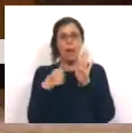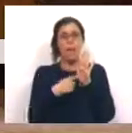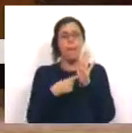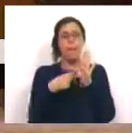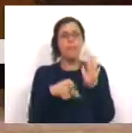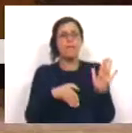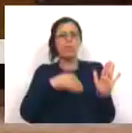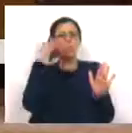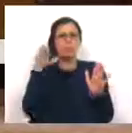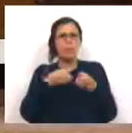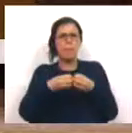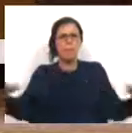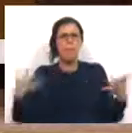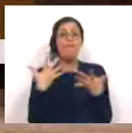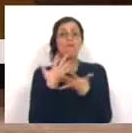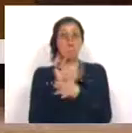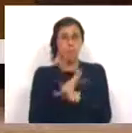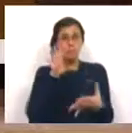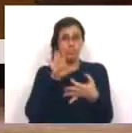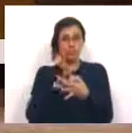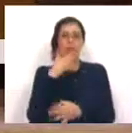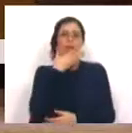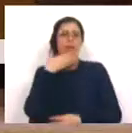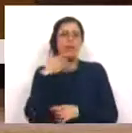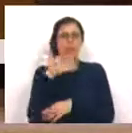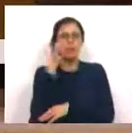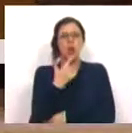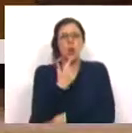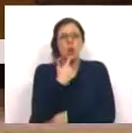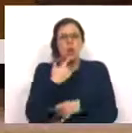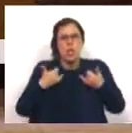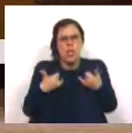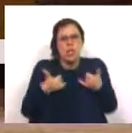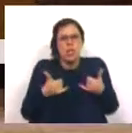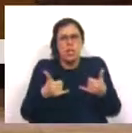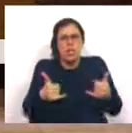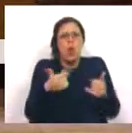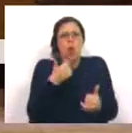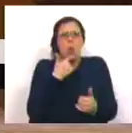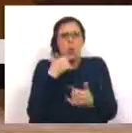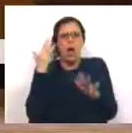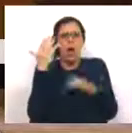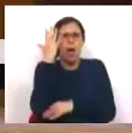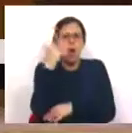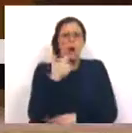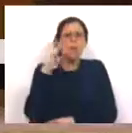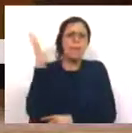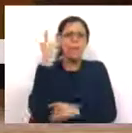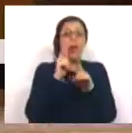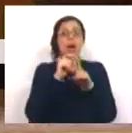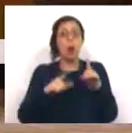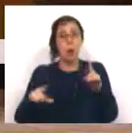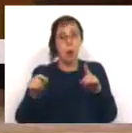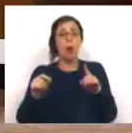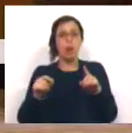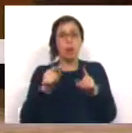que a velocidade de propagação do fogo é facilitada pelas abundantes projeções resultantes da predominância de eucalipto